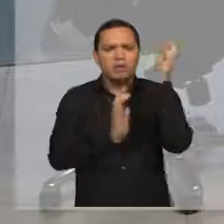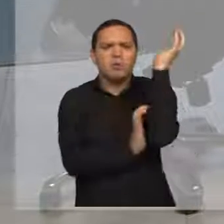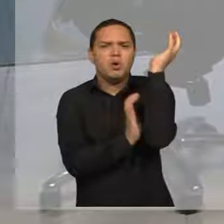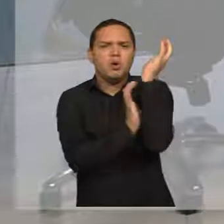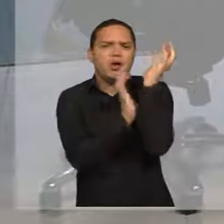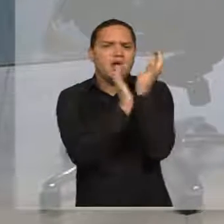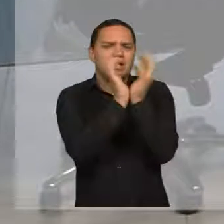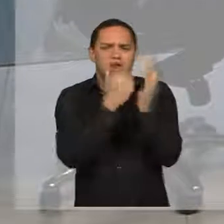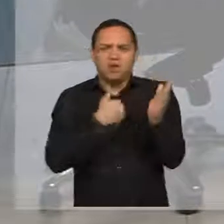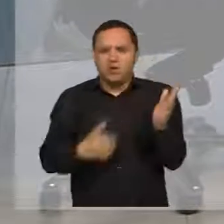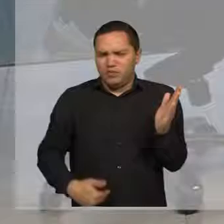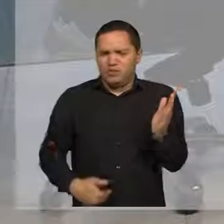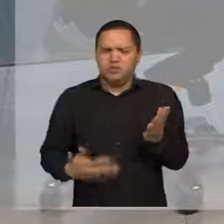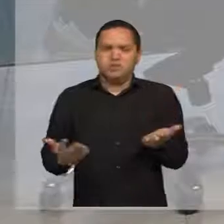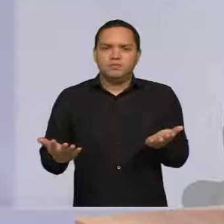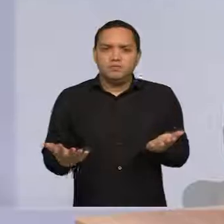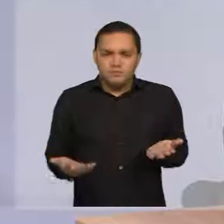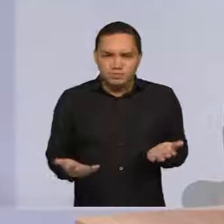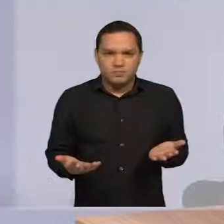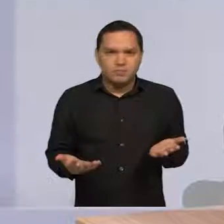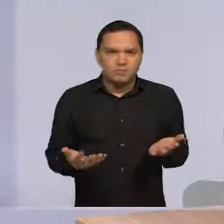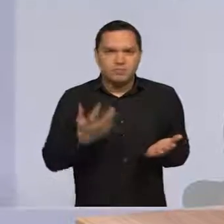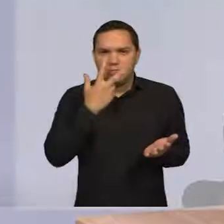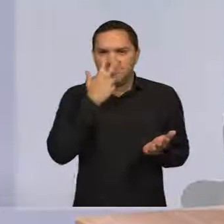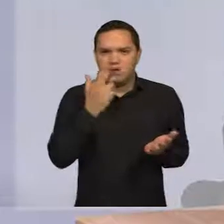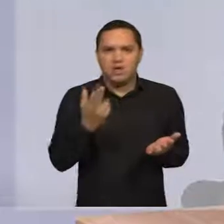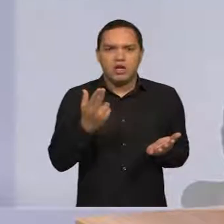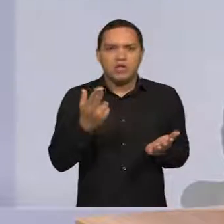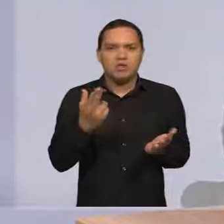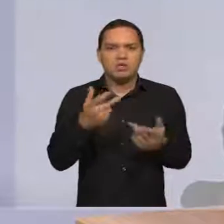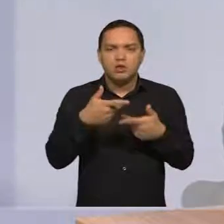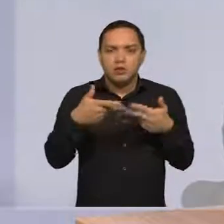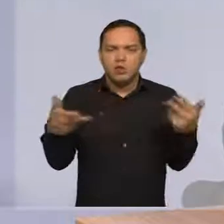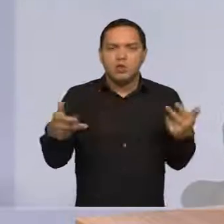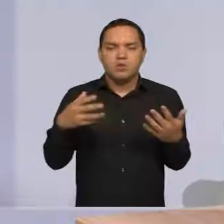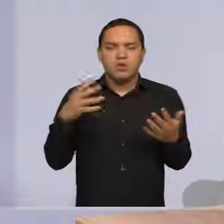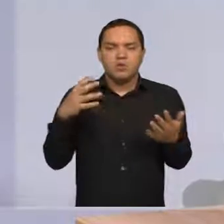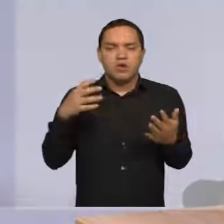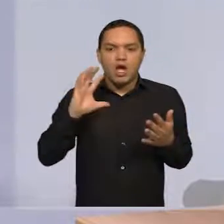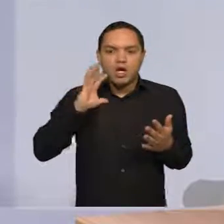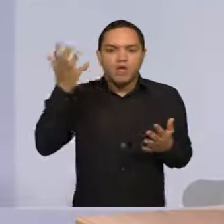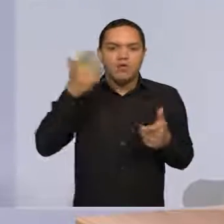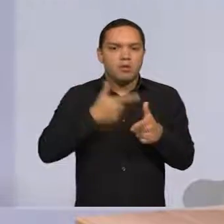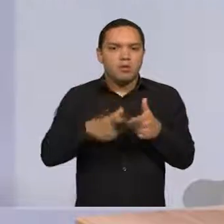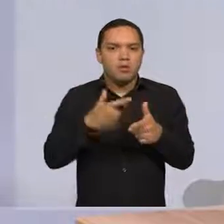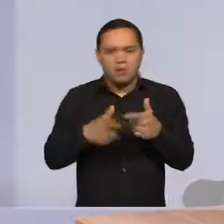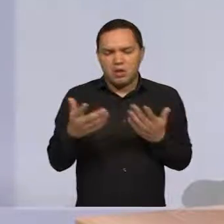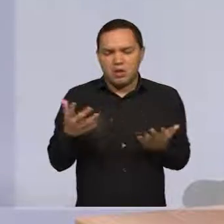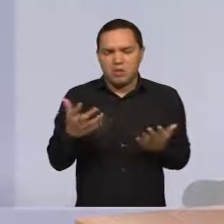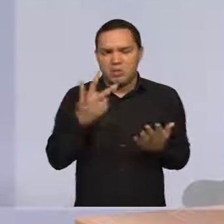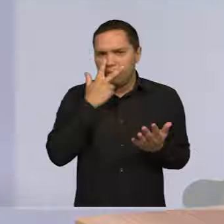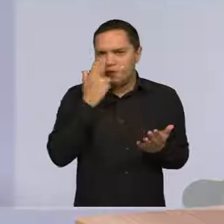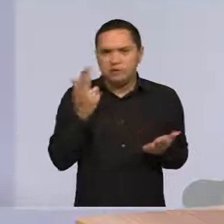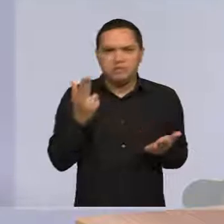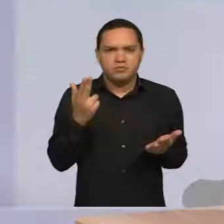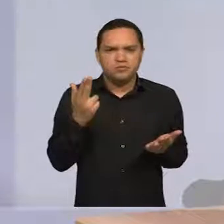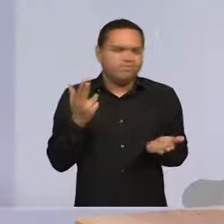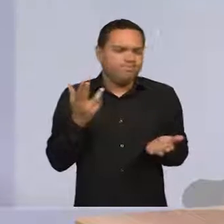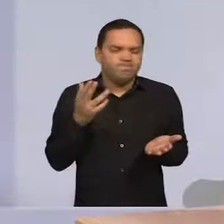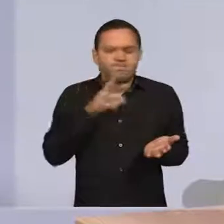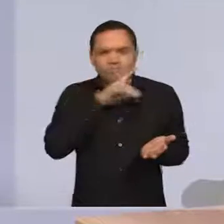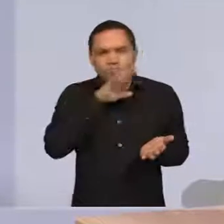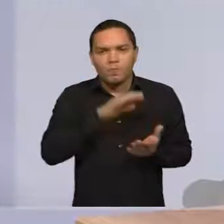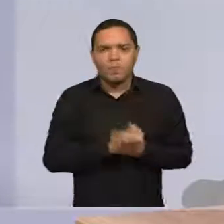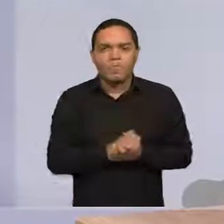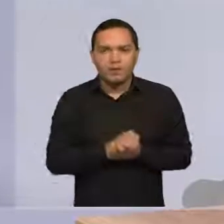do governo, portanto, sem resultado prático, sem eficácia Foi assim que eu percebi, do ponto de